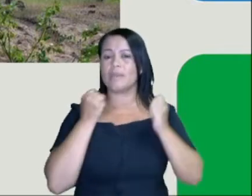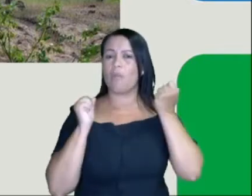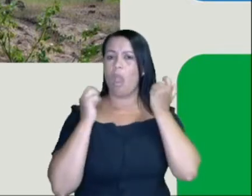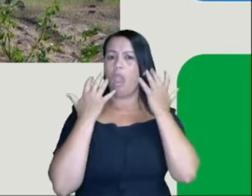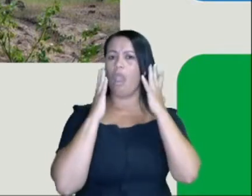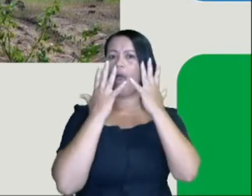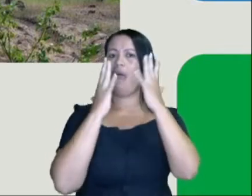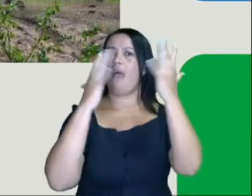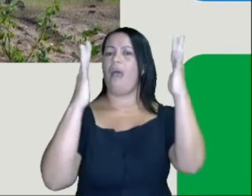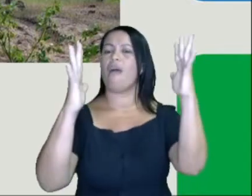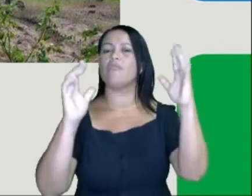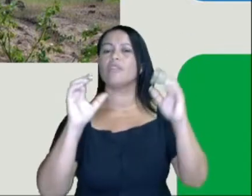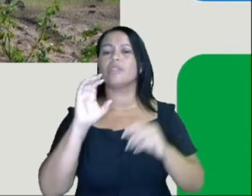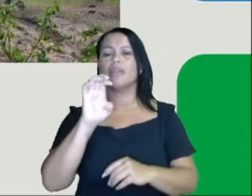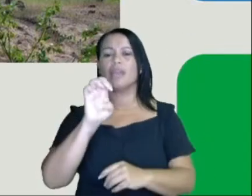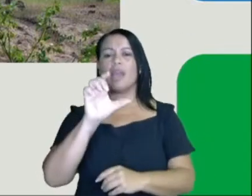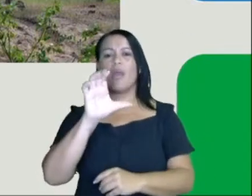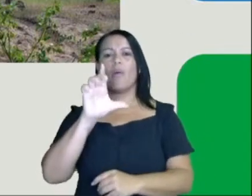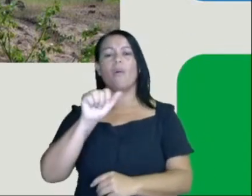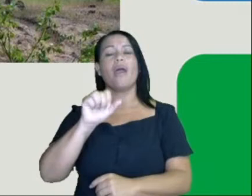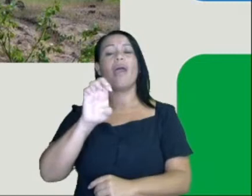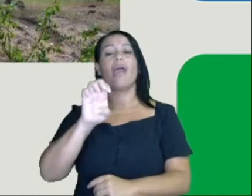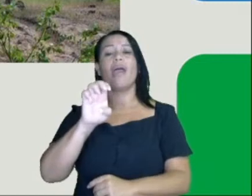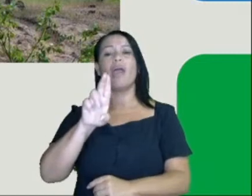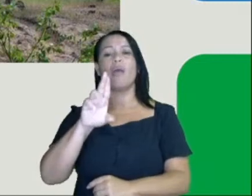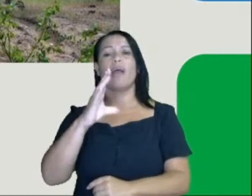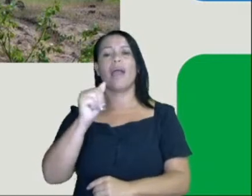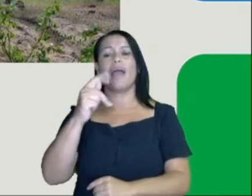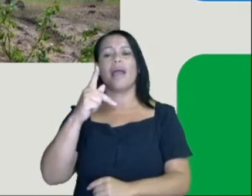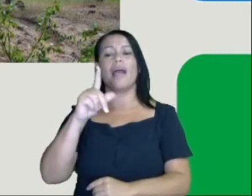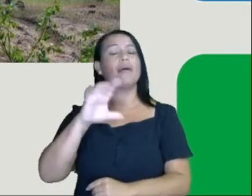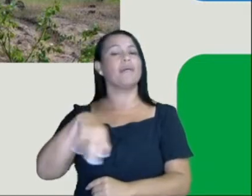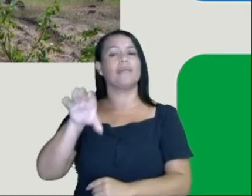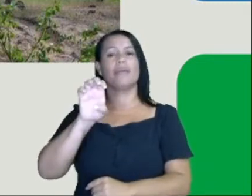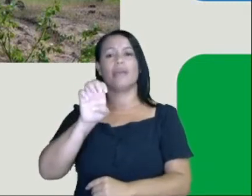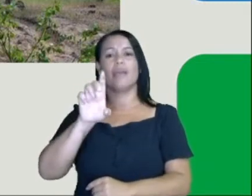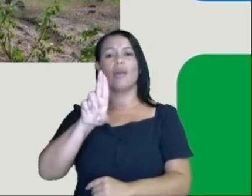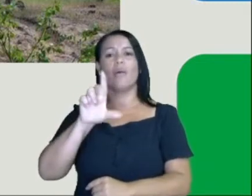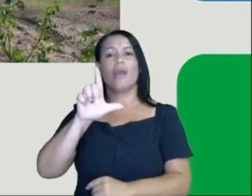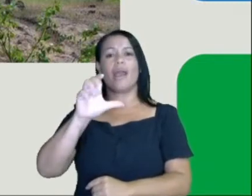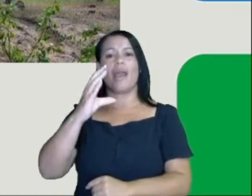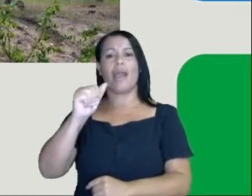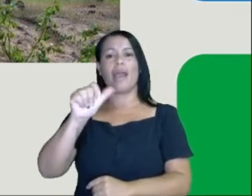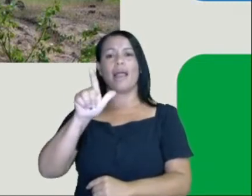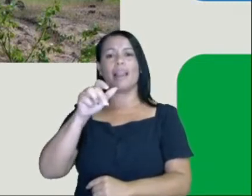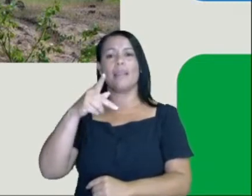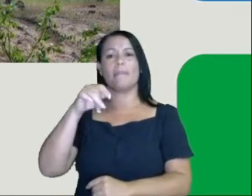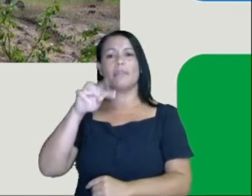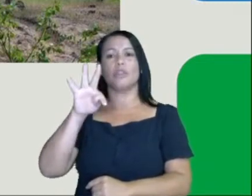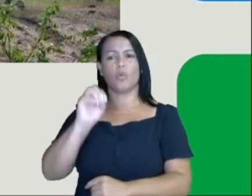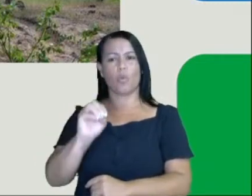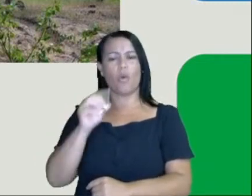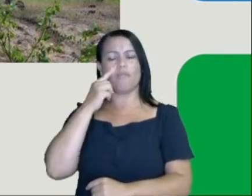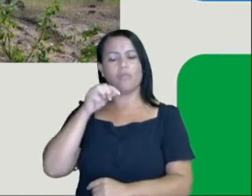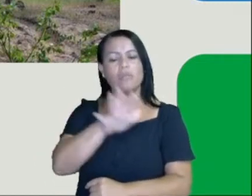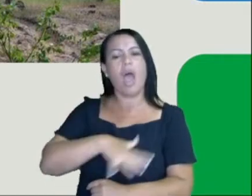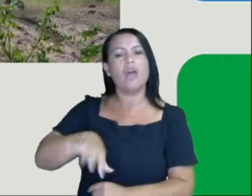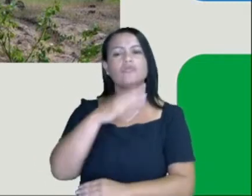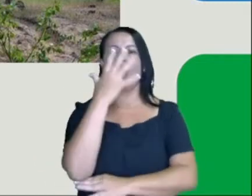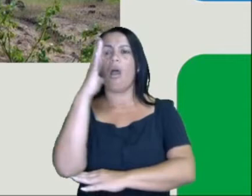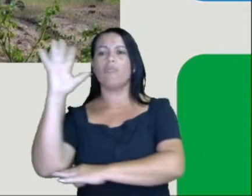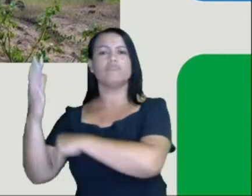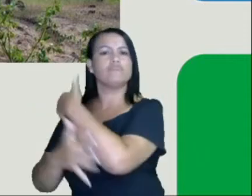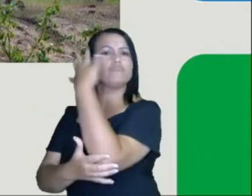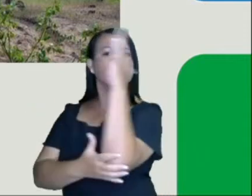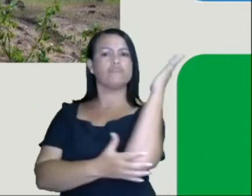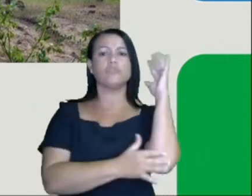há plantação de eucalipto, há poucas plantas no solo, além do eucalipto. Já na região onde não há eucalipto, há uma